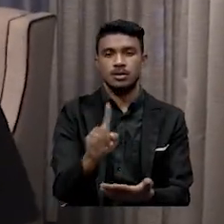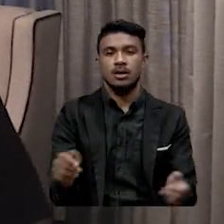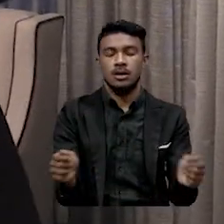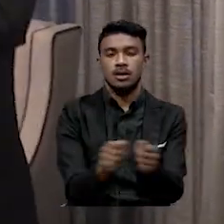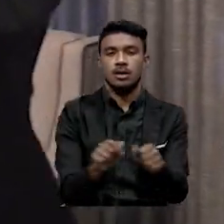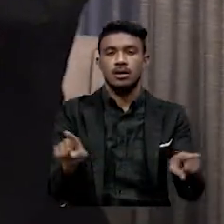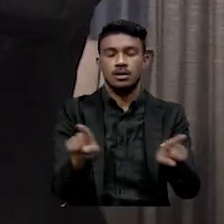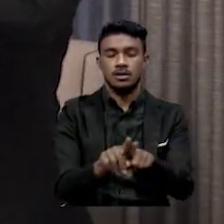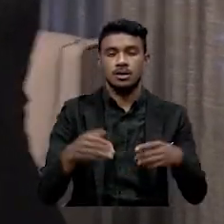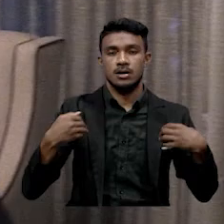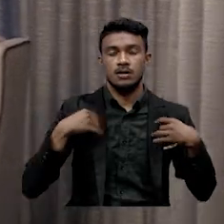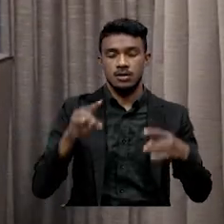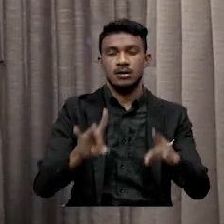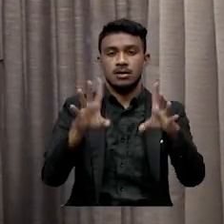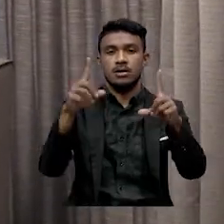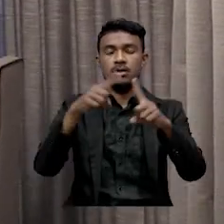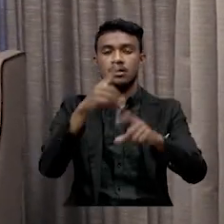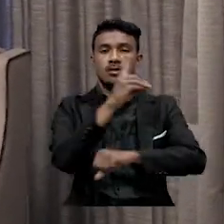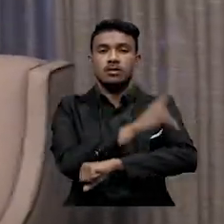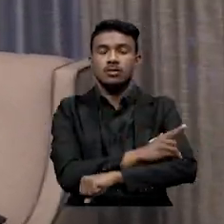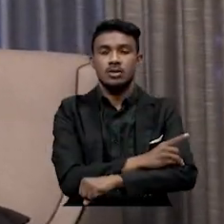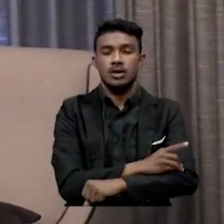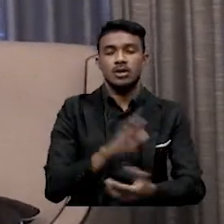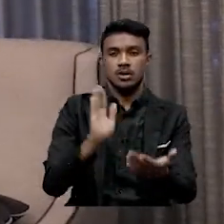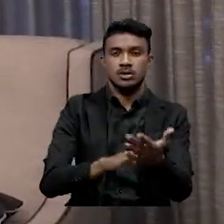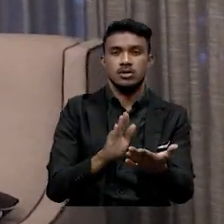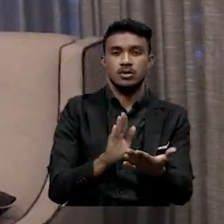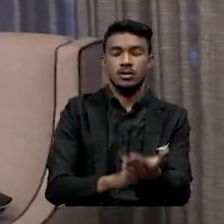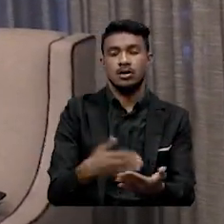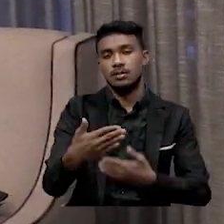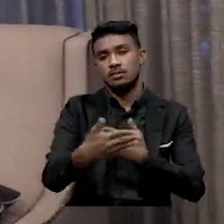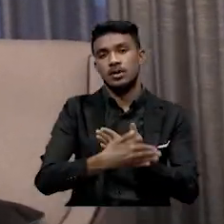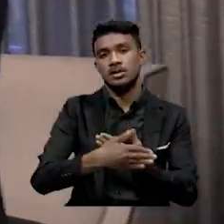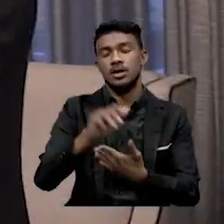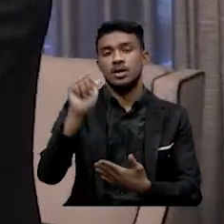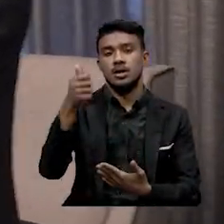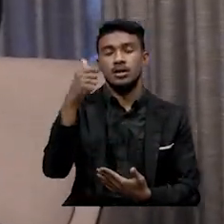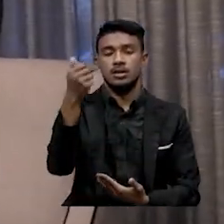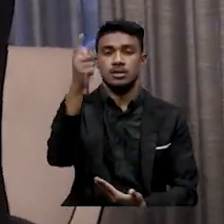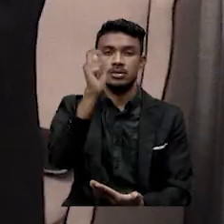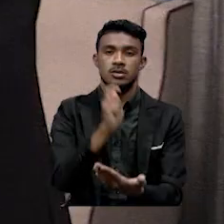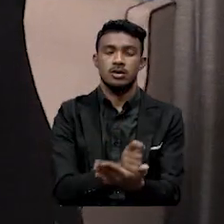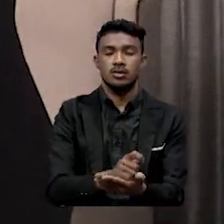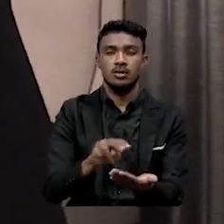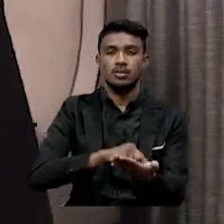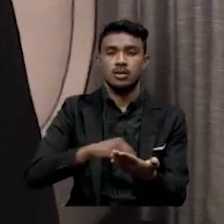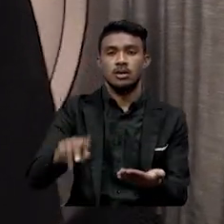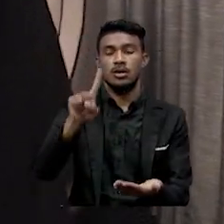Entretanto, e a Austrália ou em Loron, e a escola privada Basic Rihun Sanulu, no Husi número ne, Rihun Ida